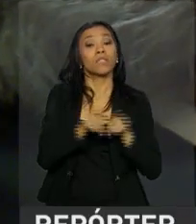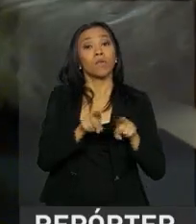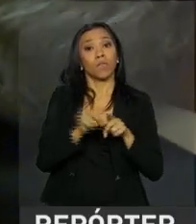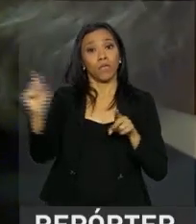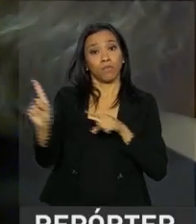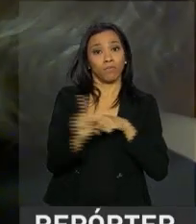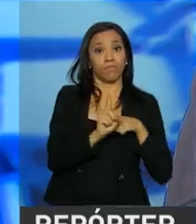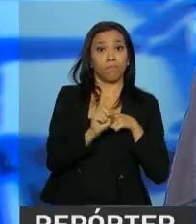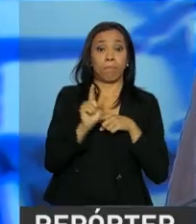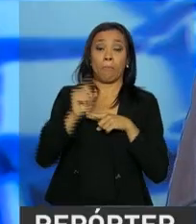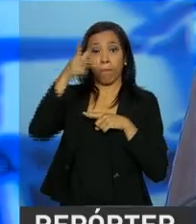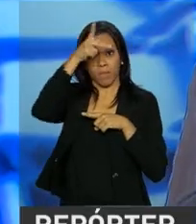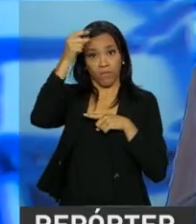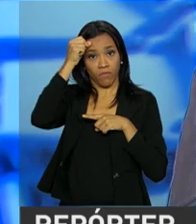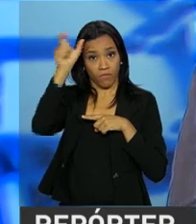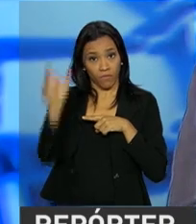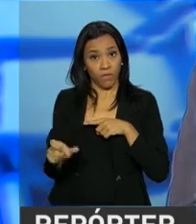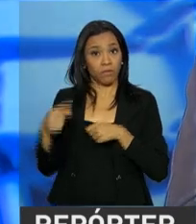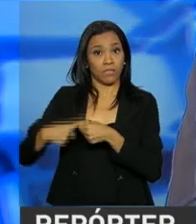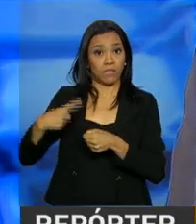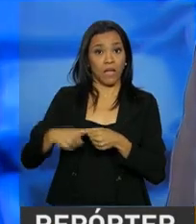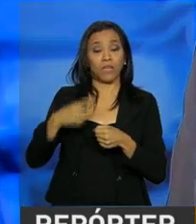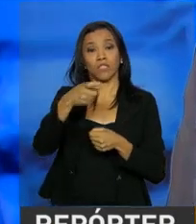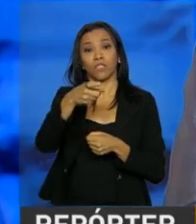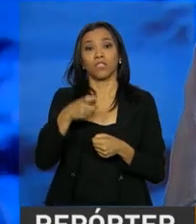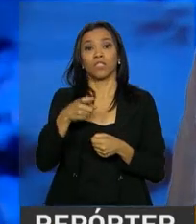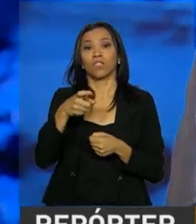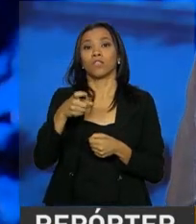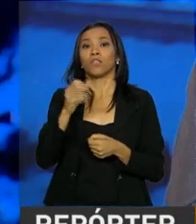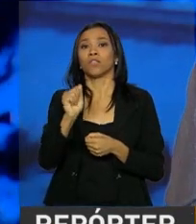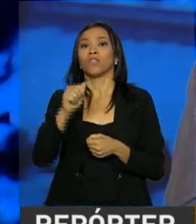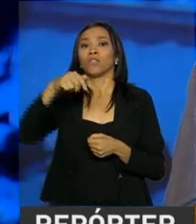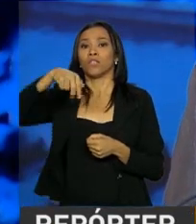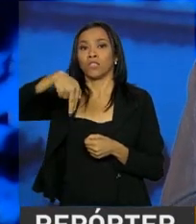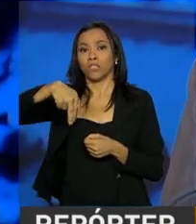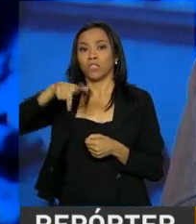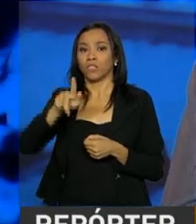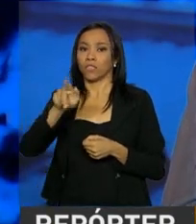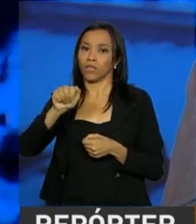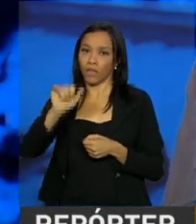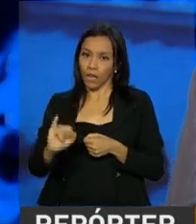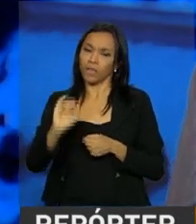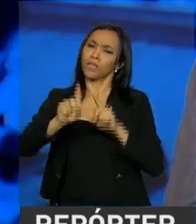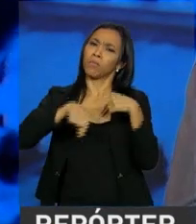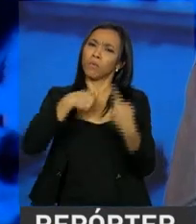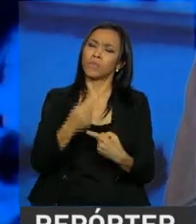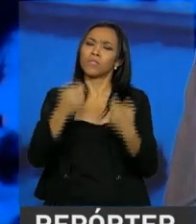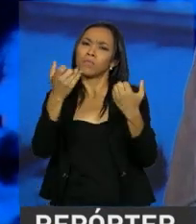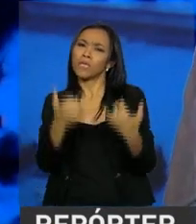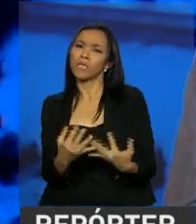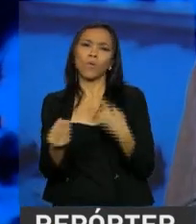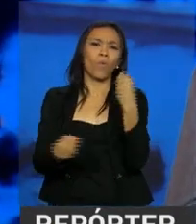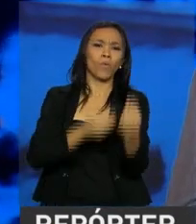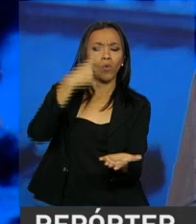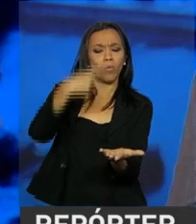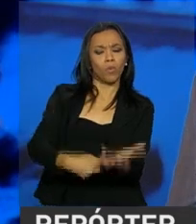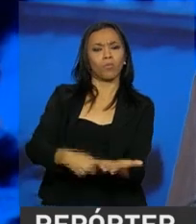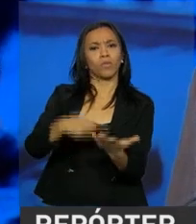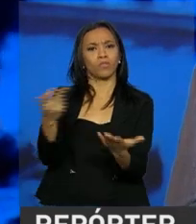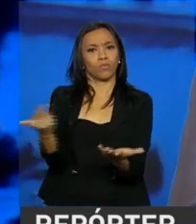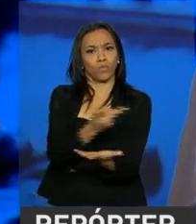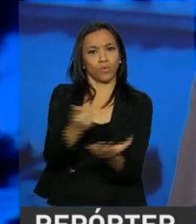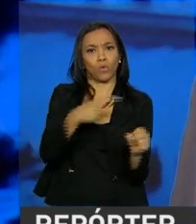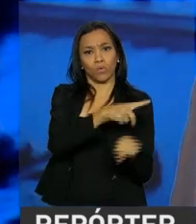de Xangai. Michel Temer também conversou com os jornalistas e falou sobre o que representam os acordos fechados entre Brasil e